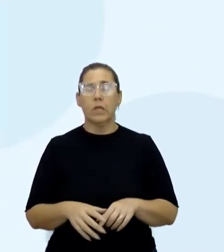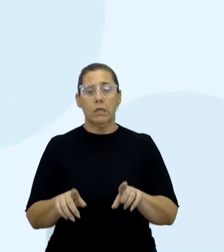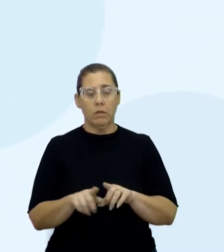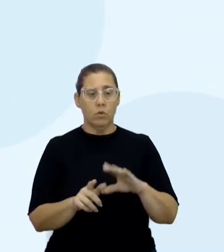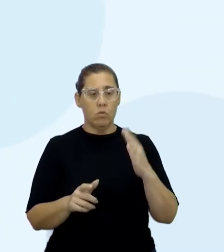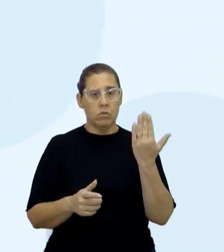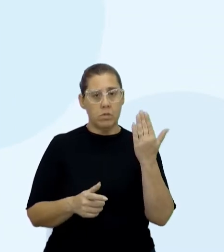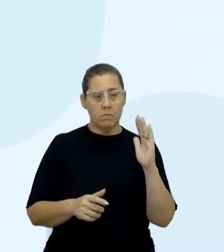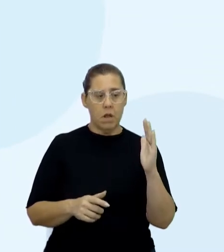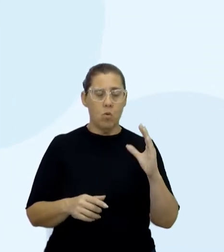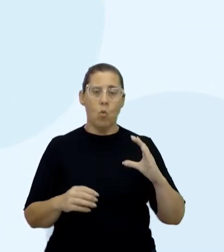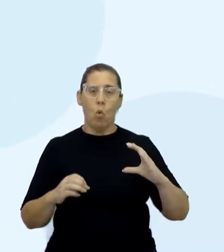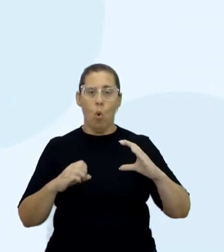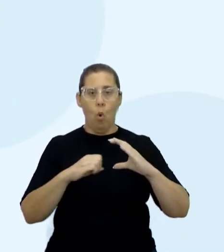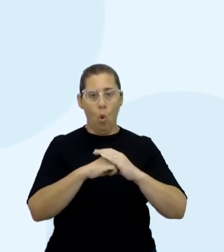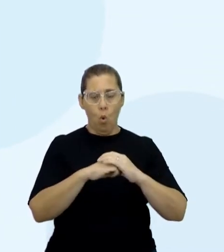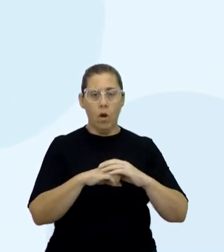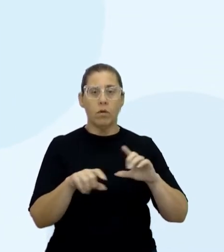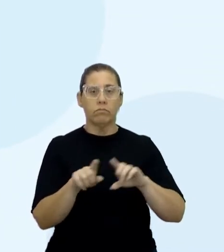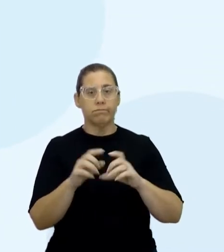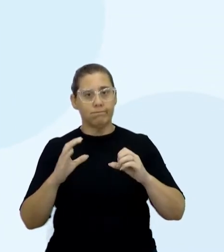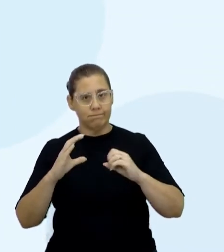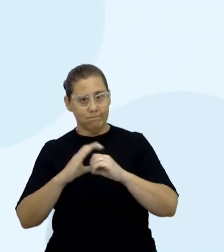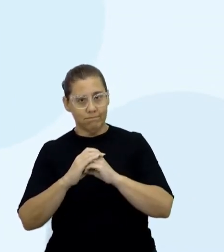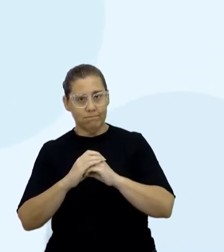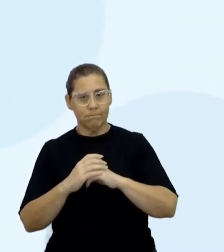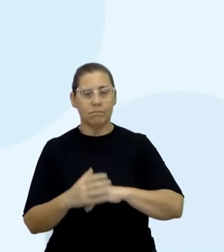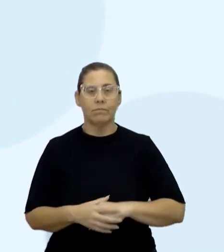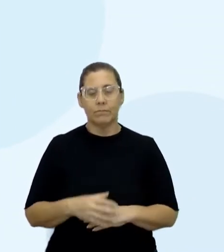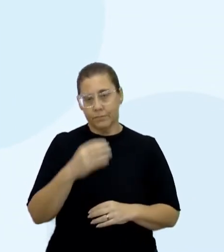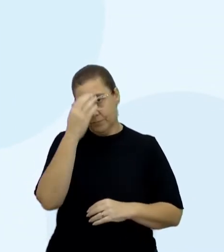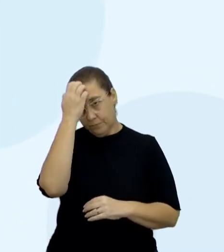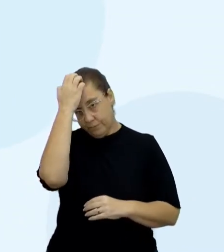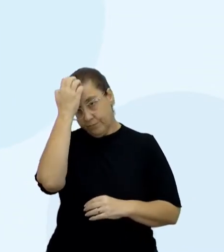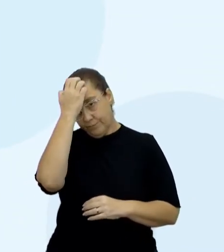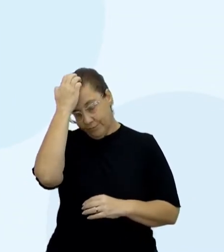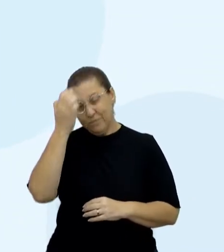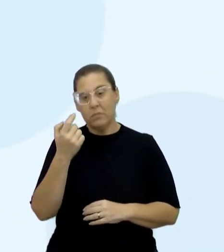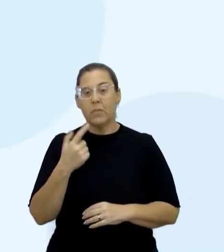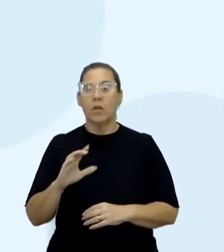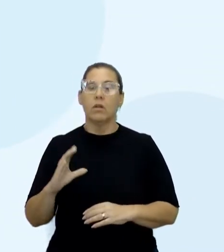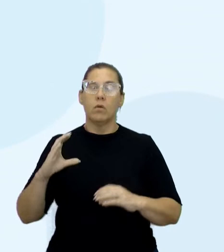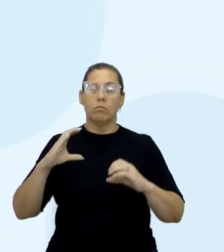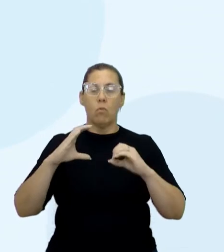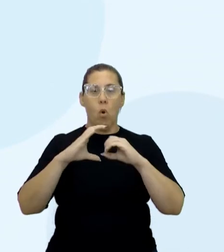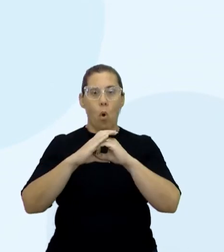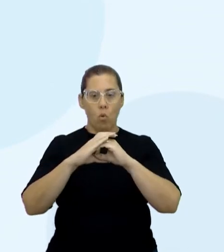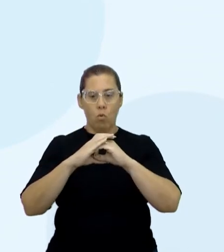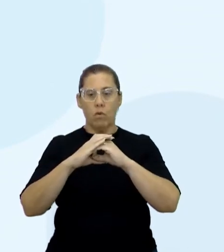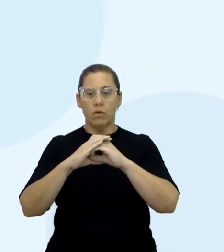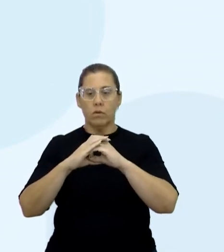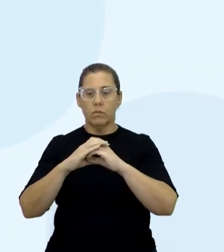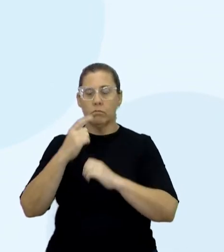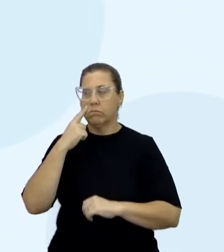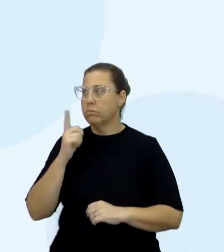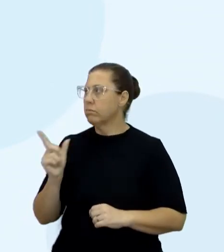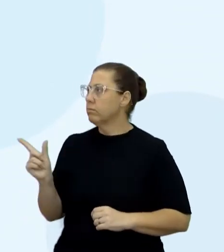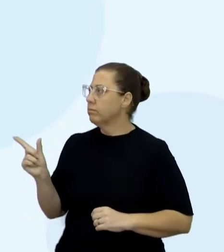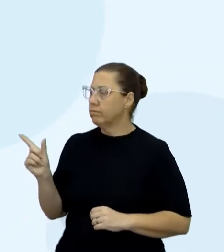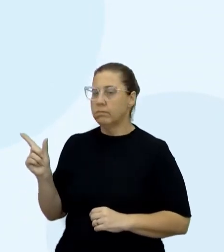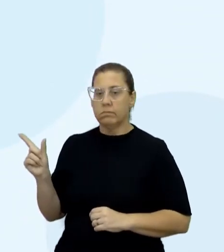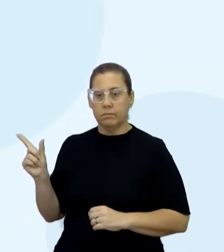espelho côncavo quanto do espelho convexo, tá? Aqui a gente está pegando um espelho côncavo aí, sempre para um observador aqui